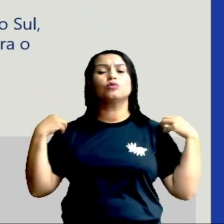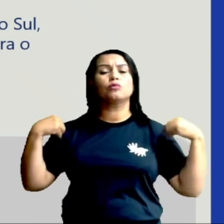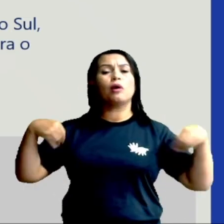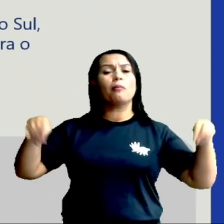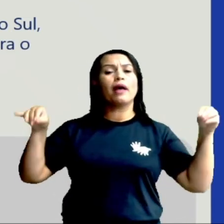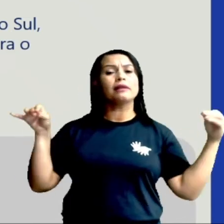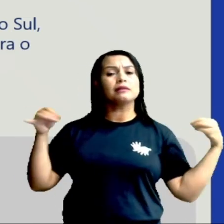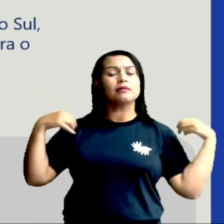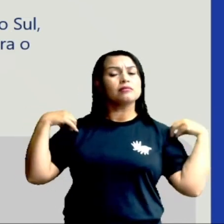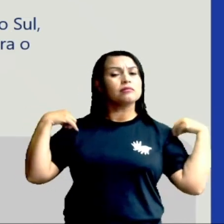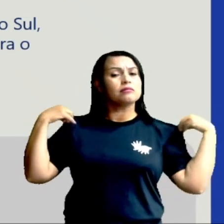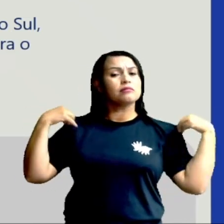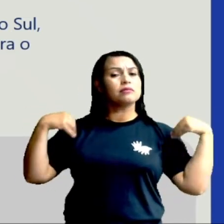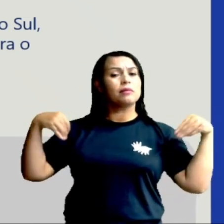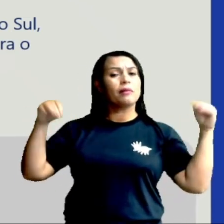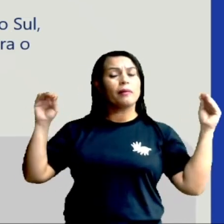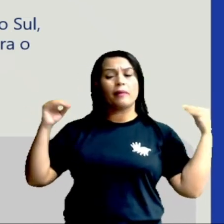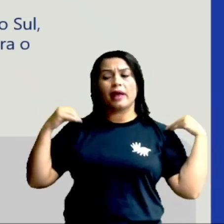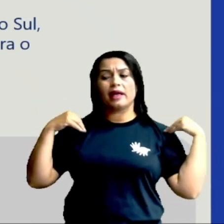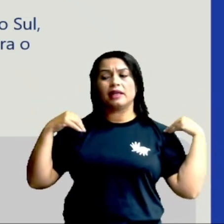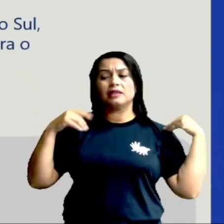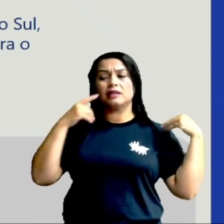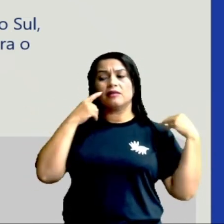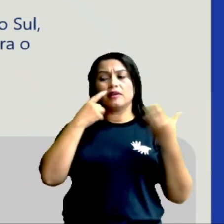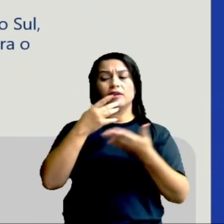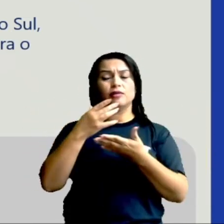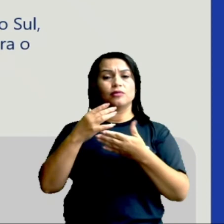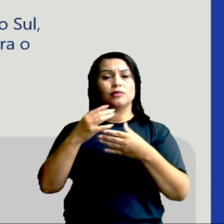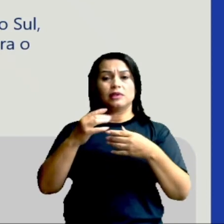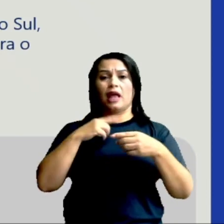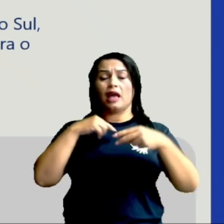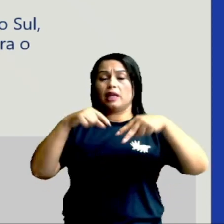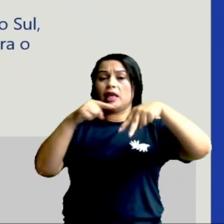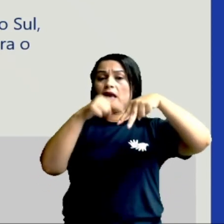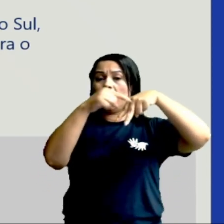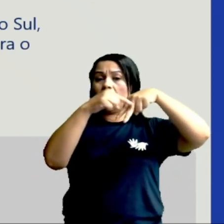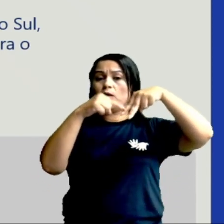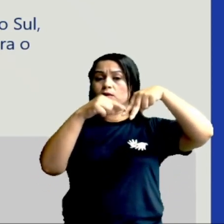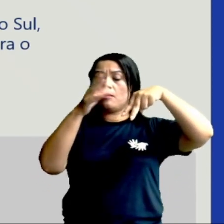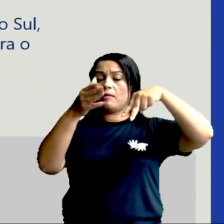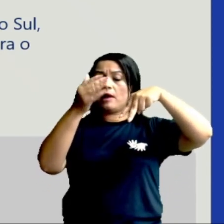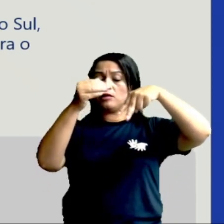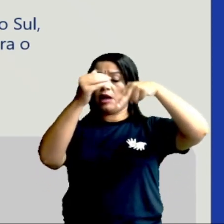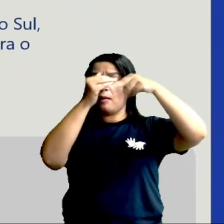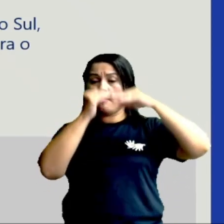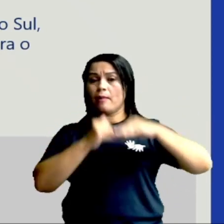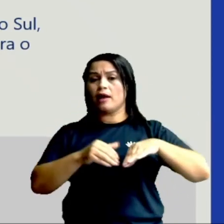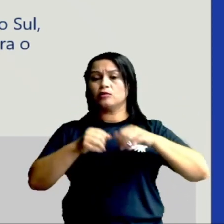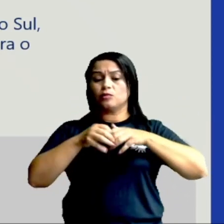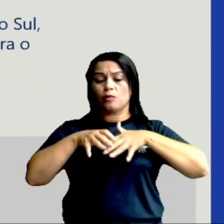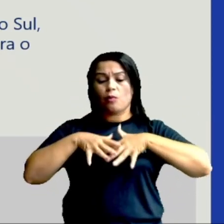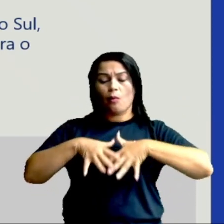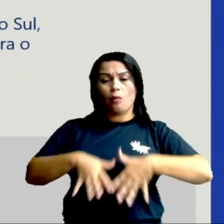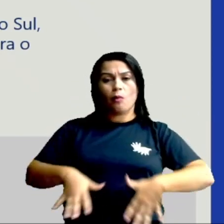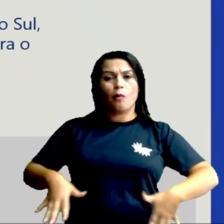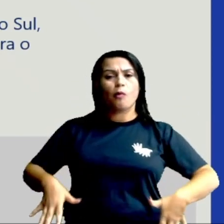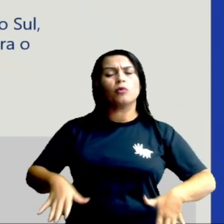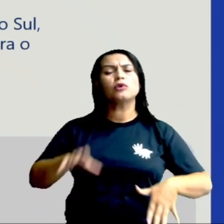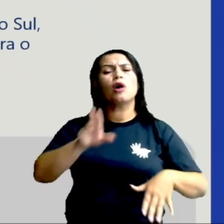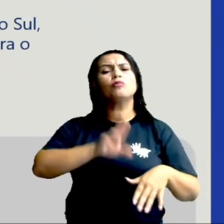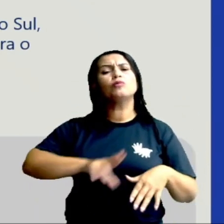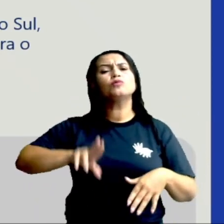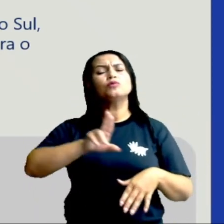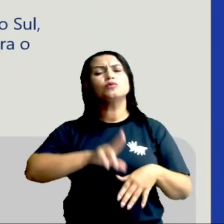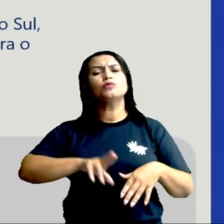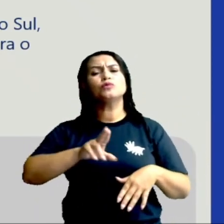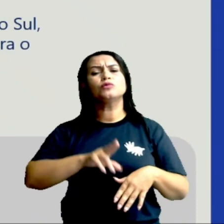uma peça, logo abaixo das calças, vocês estão vendo aí, é uma peça, uma roupa típica da América do Sul, muito utilizada no sul